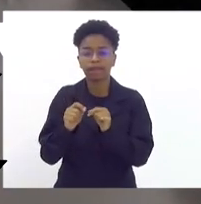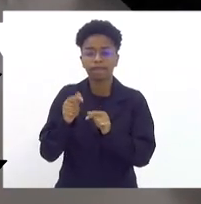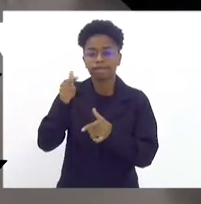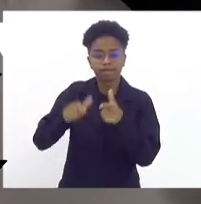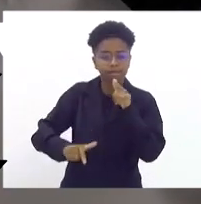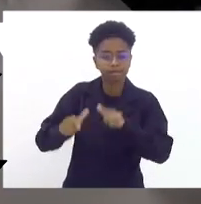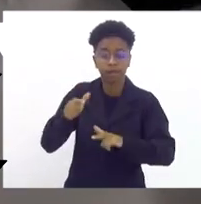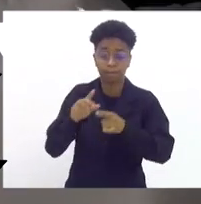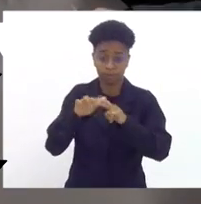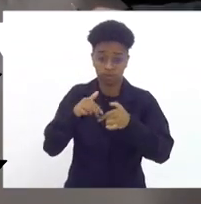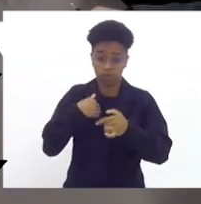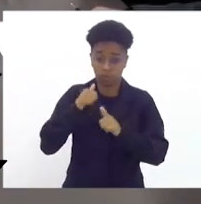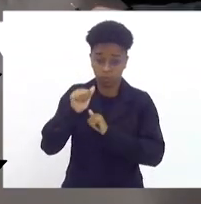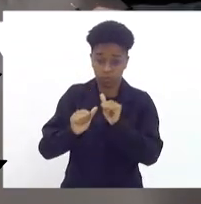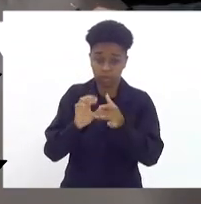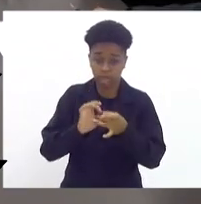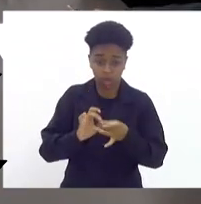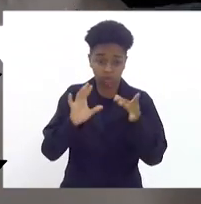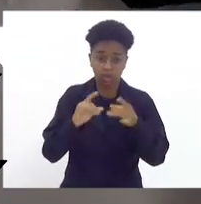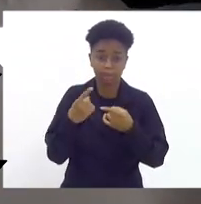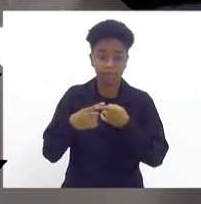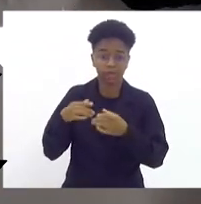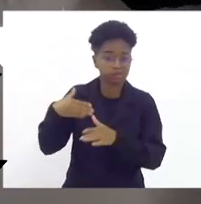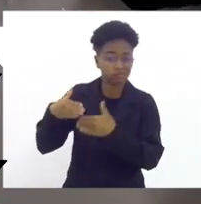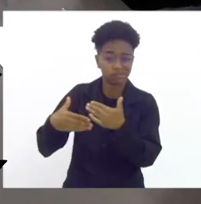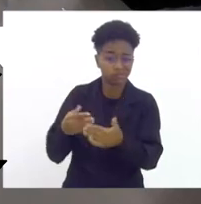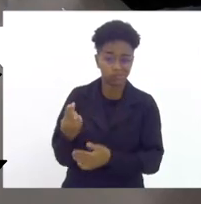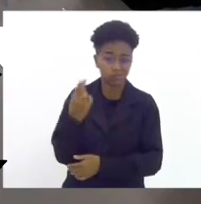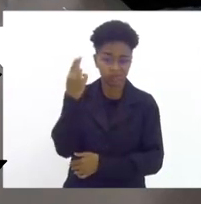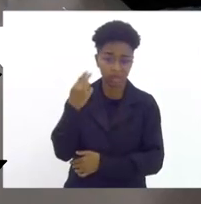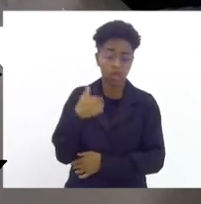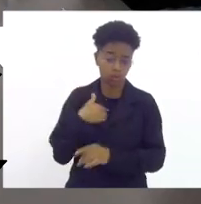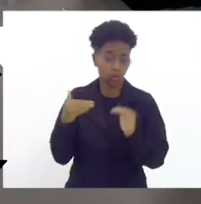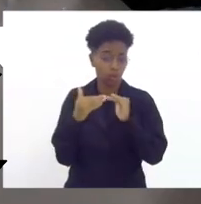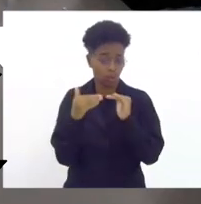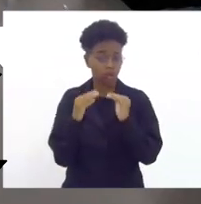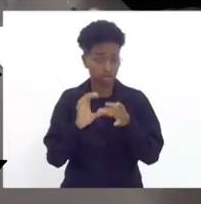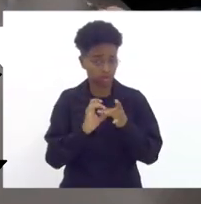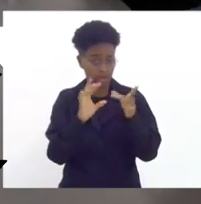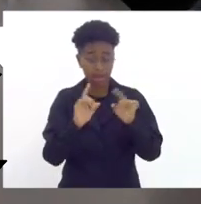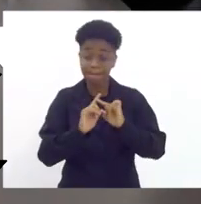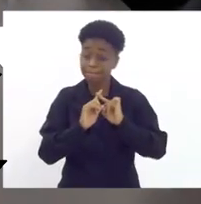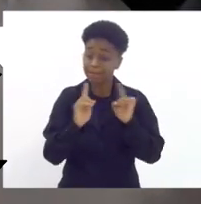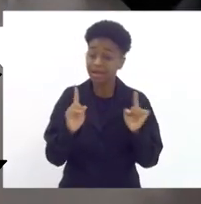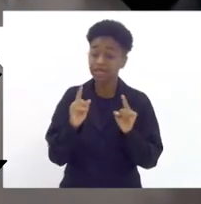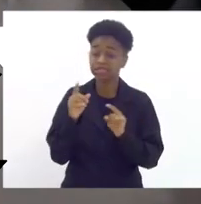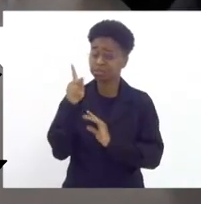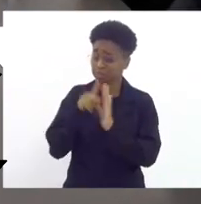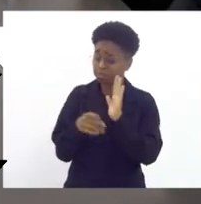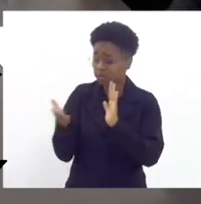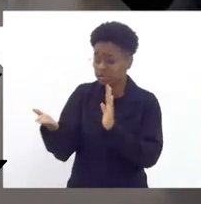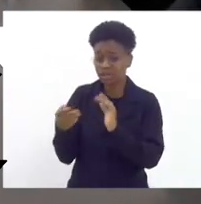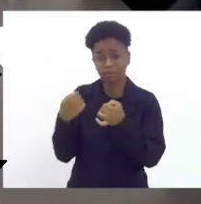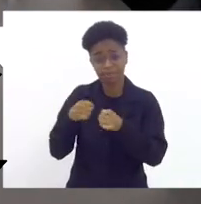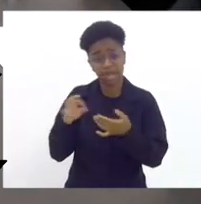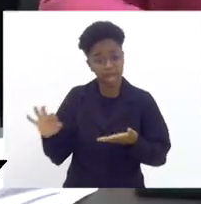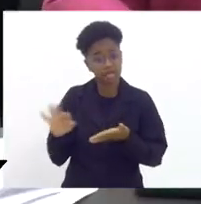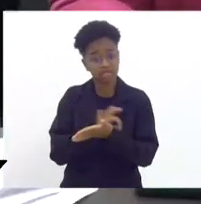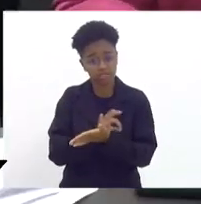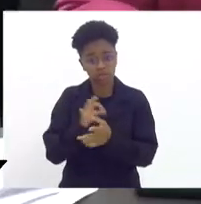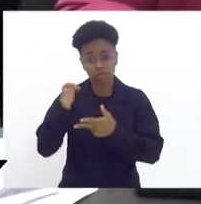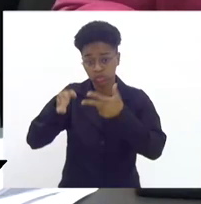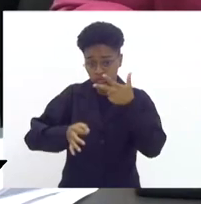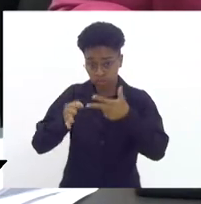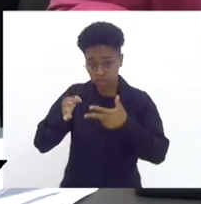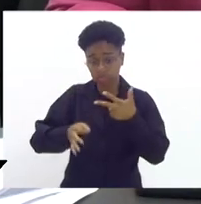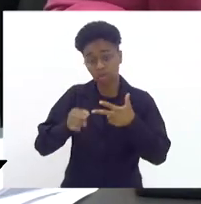não, autorizativo, algo que não vai para frente. Não, mas eu concordo com o autorizativo, mas tem que... Esse projeto tem que ter assinatura do